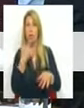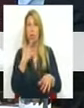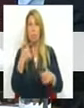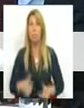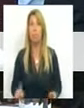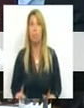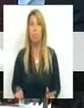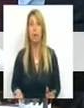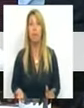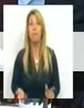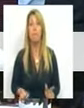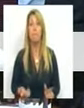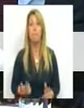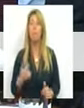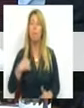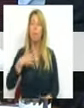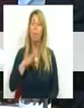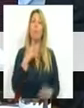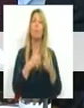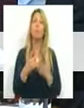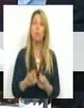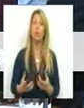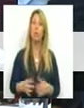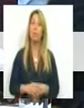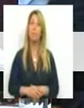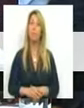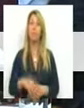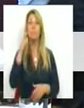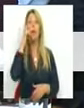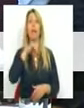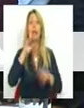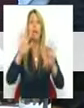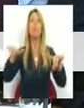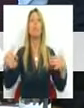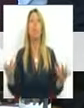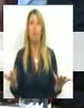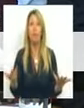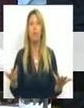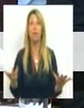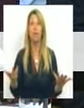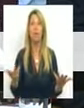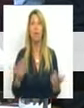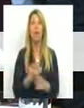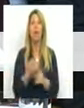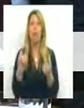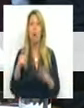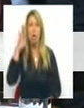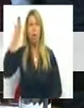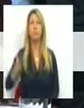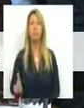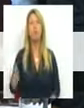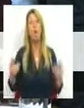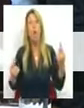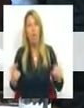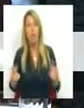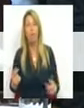Não? O que eu lhe queria perguntar era, quem é que pode... Tendo havido um endurecimento, mas diz-me que,